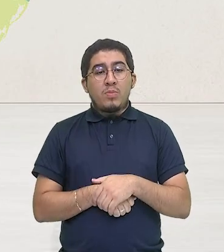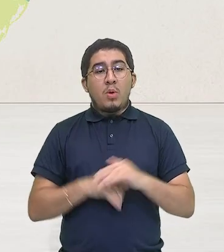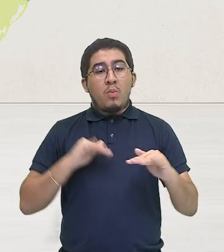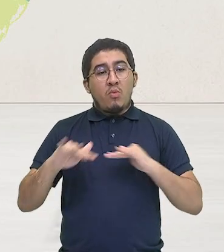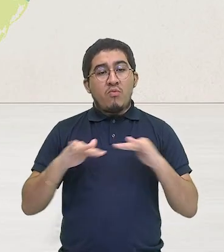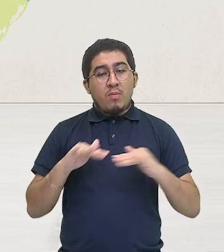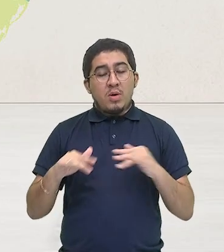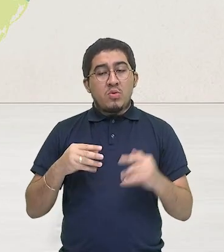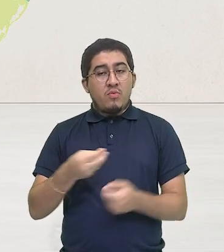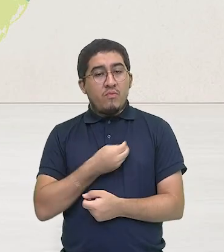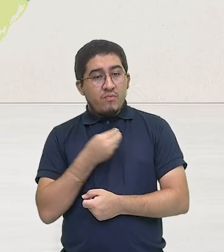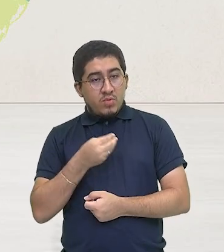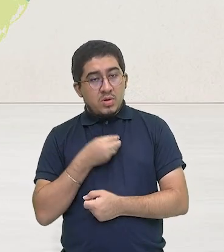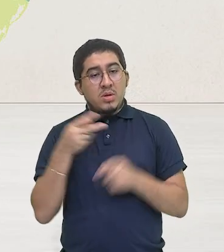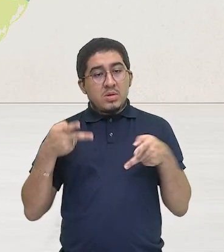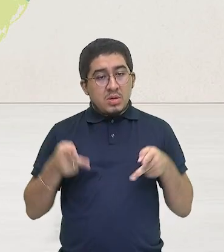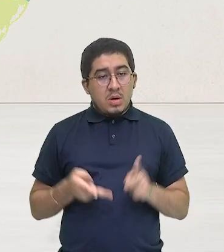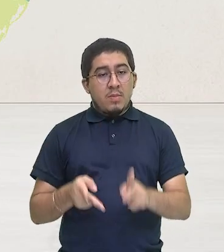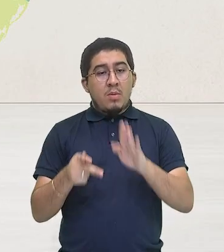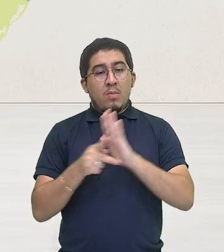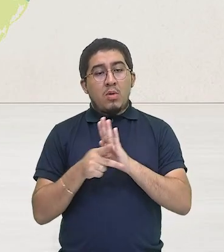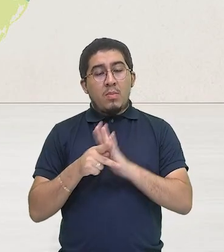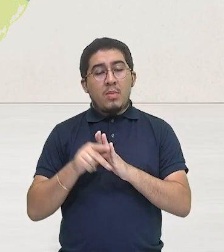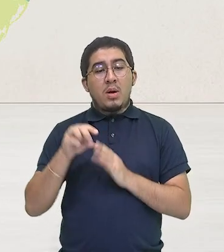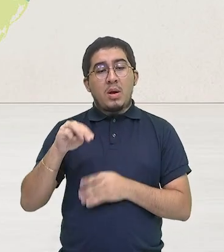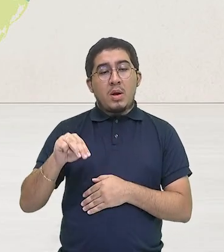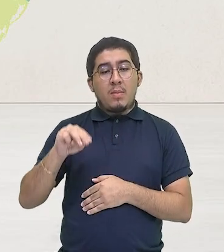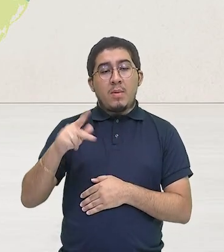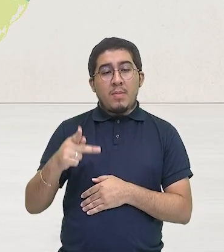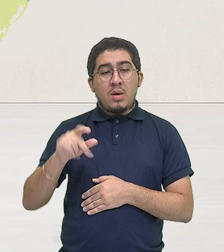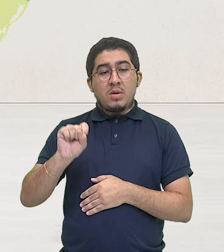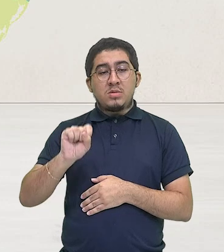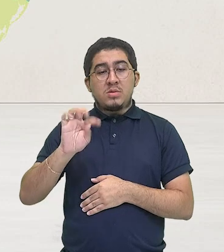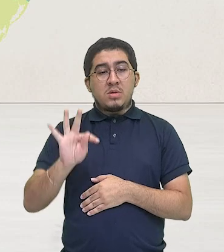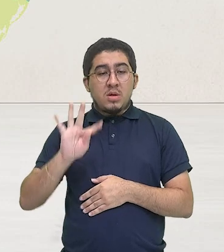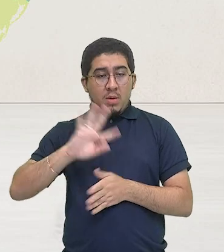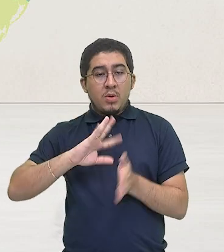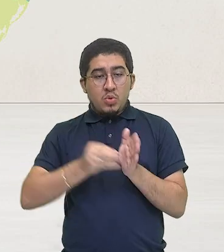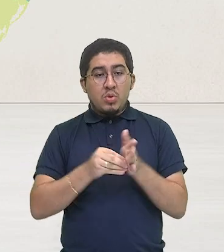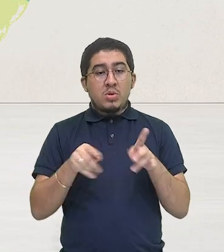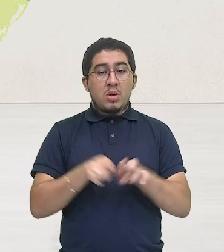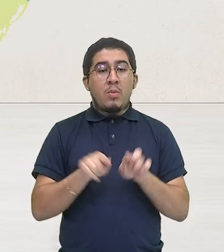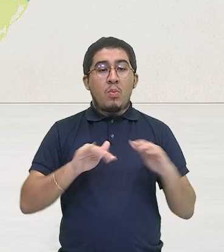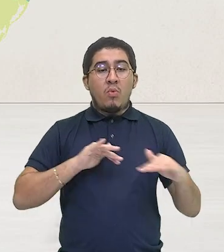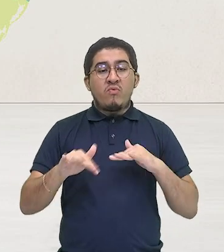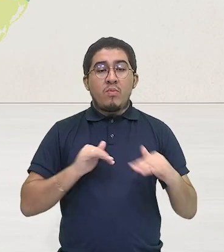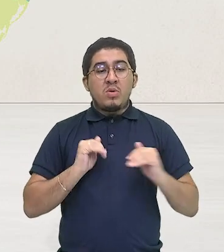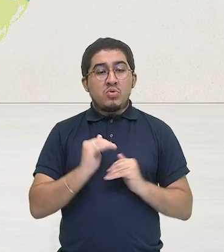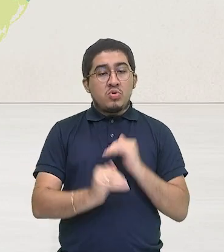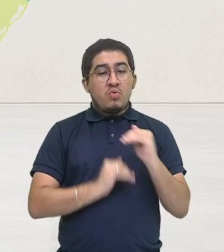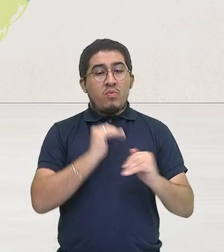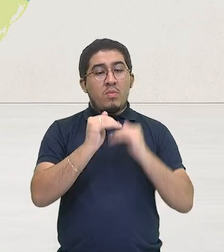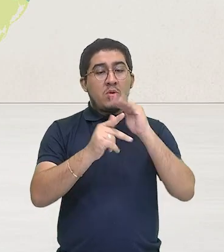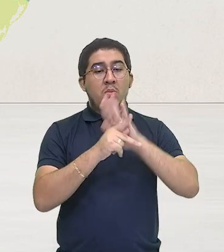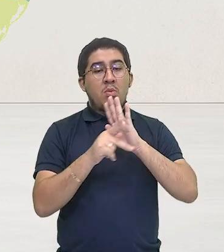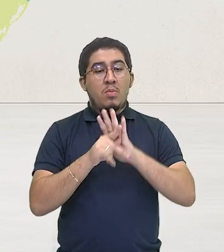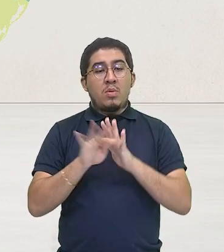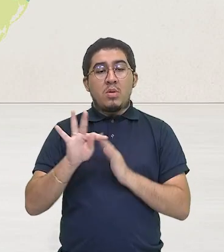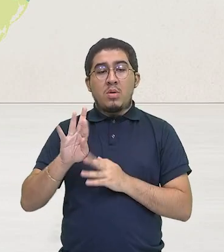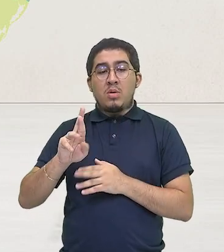pela sobrevivência da Transamazônica e também o movimento pelo desenvolvimento